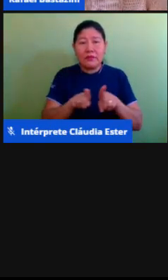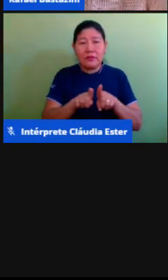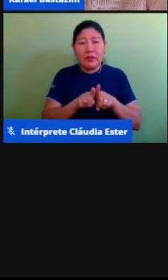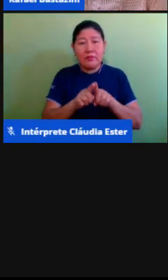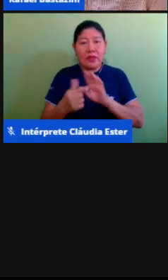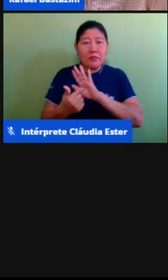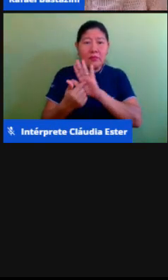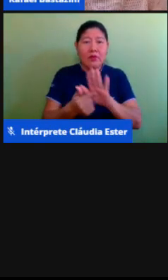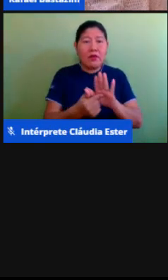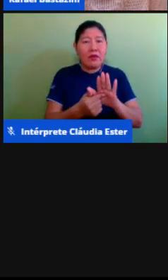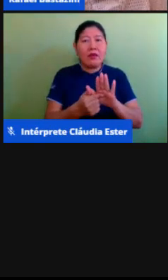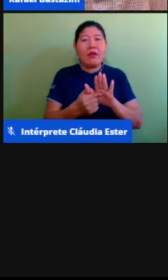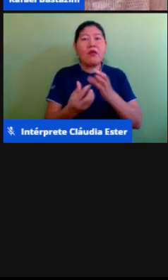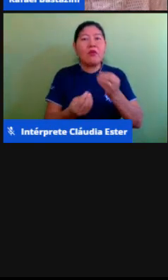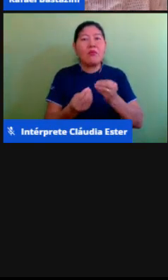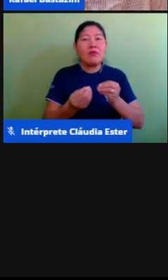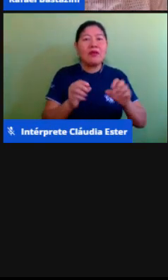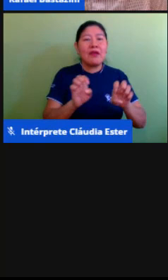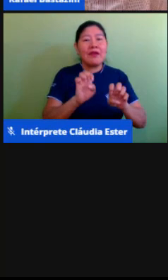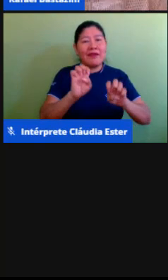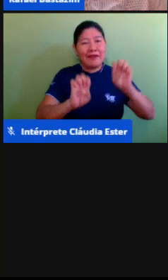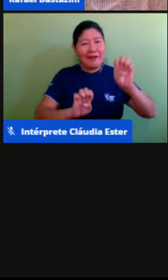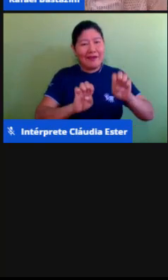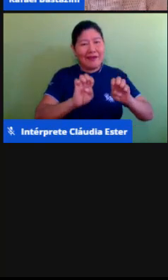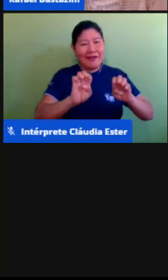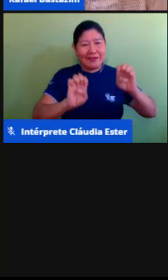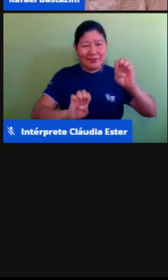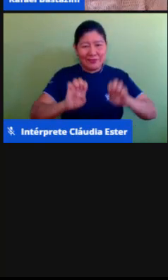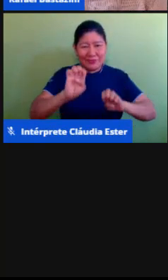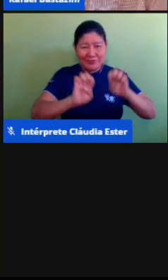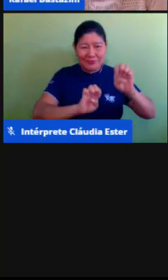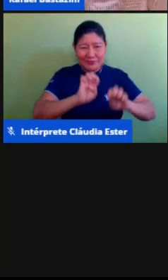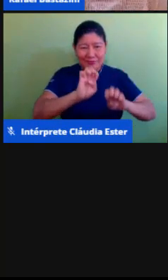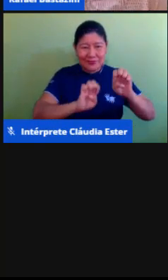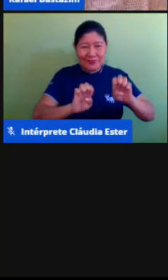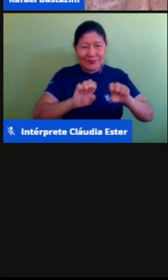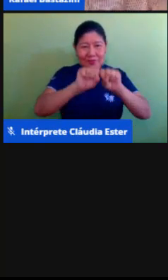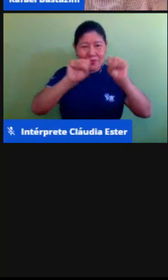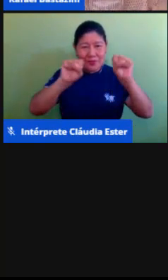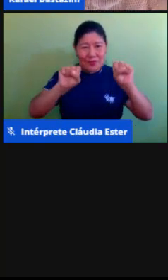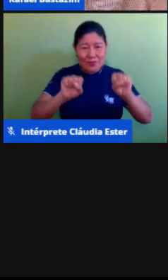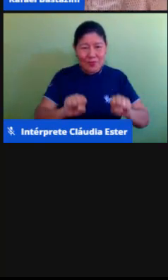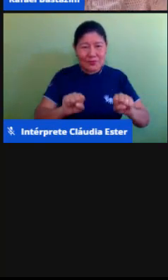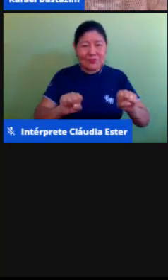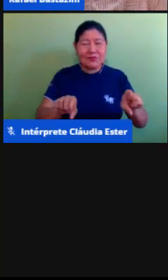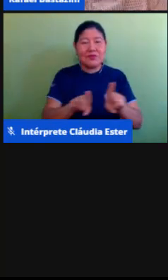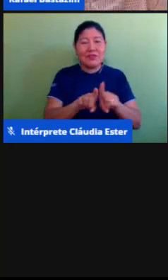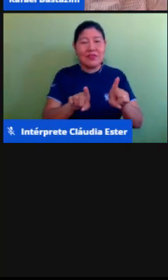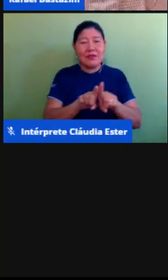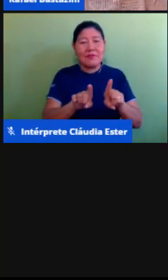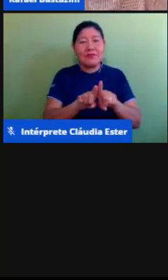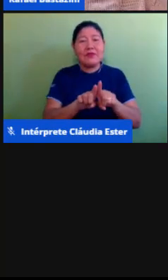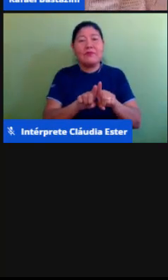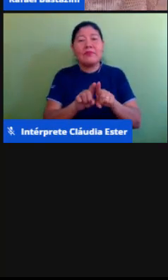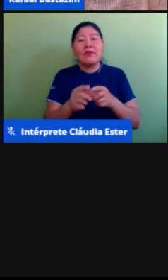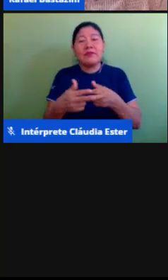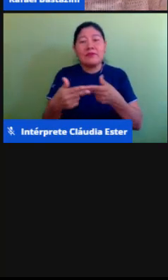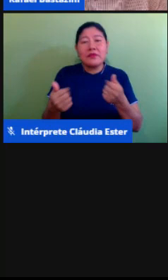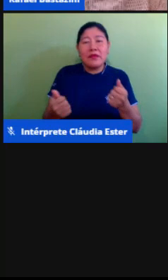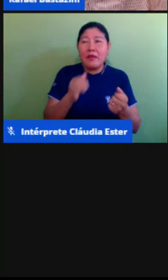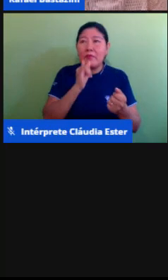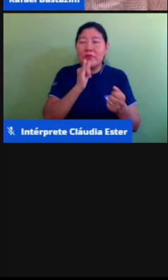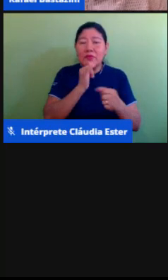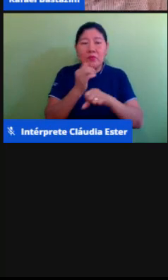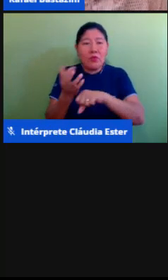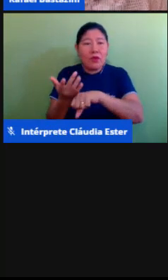formas espaciais que, nesse conjunto de formas, por meio, por exemplo, dos campos, dos